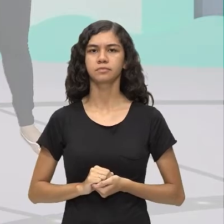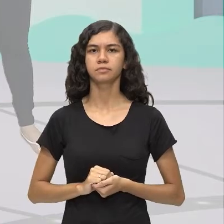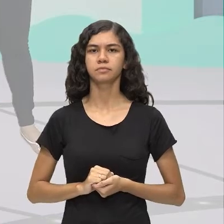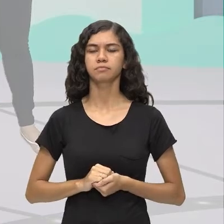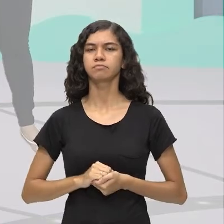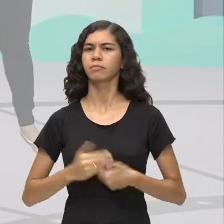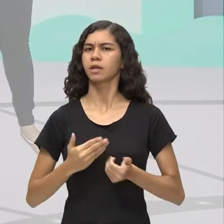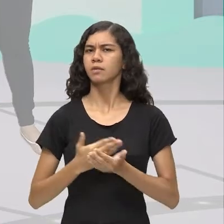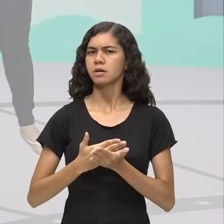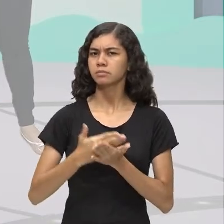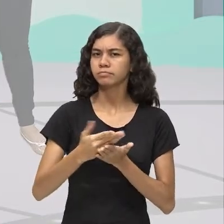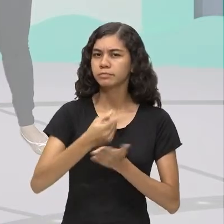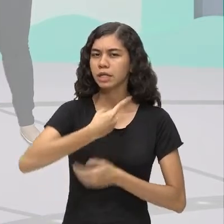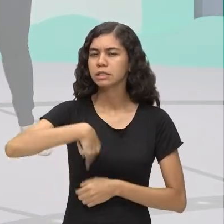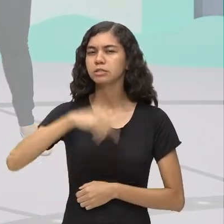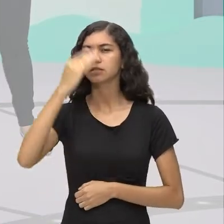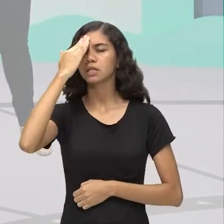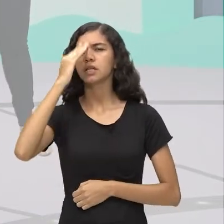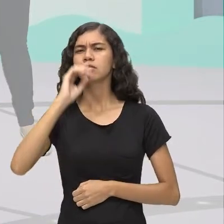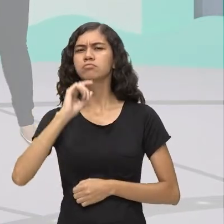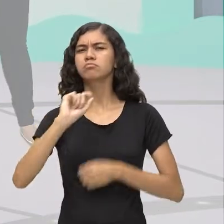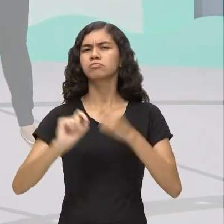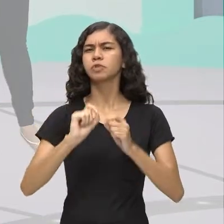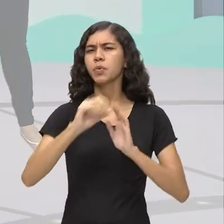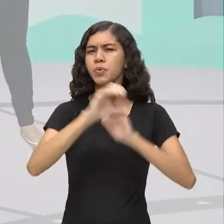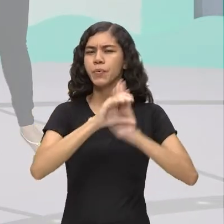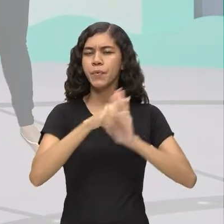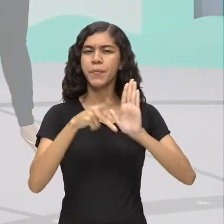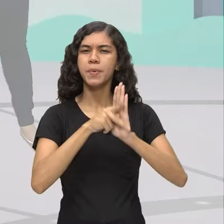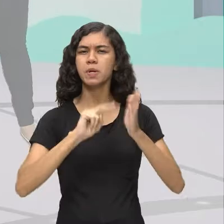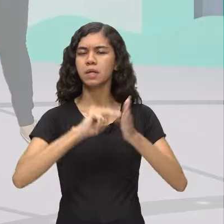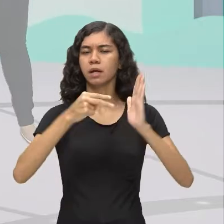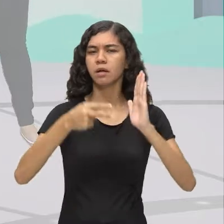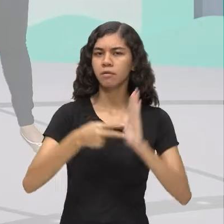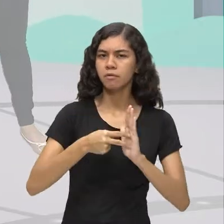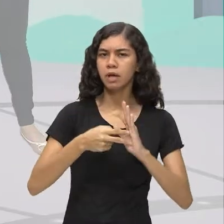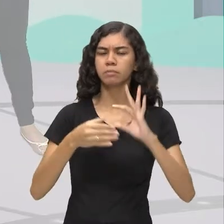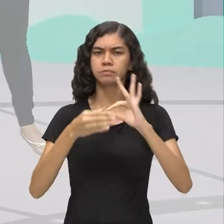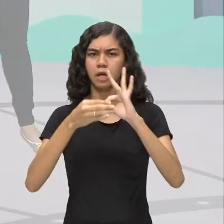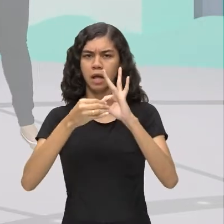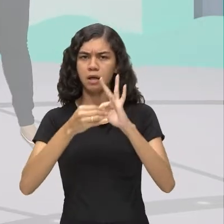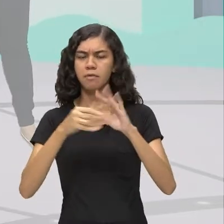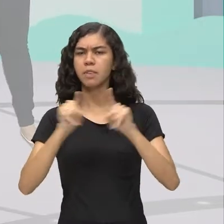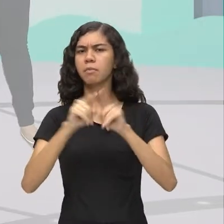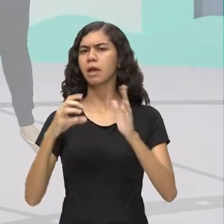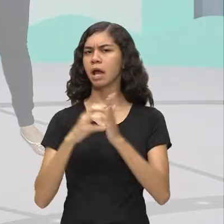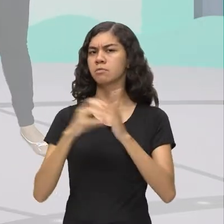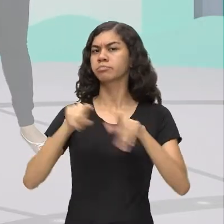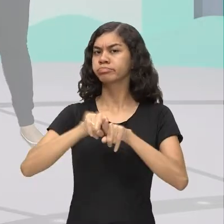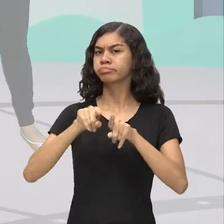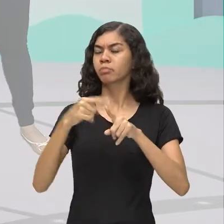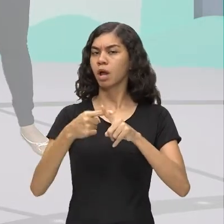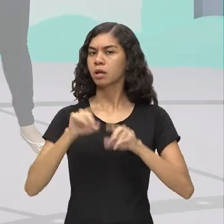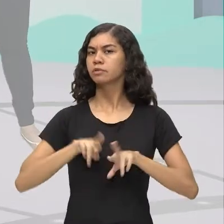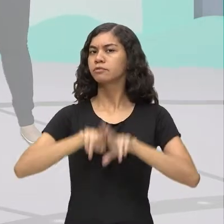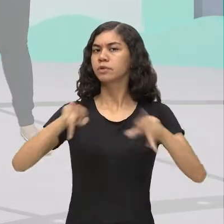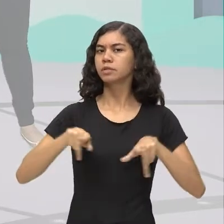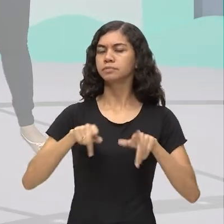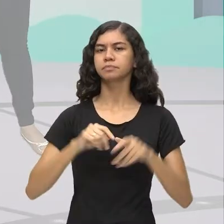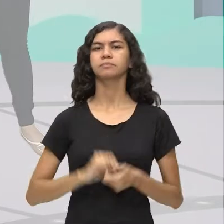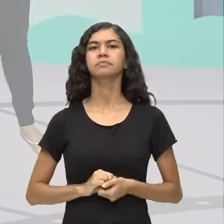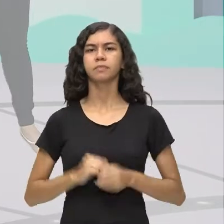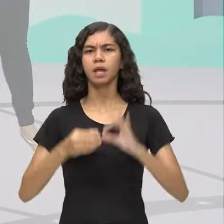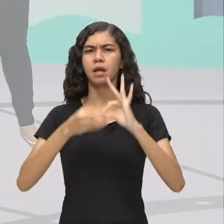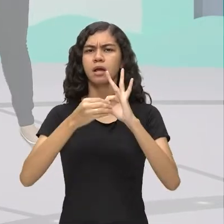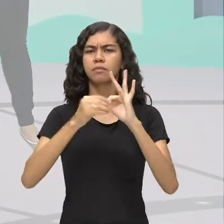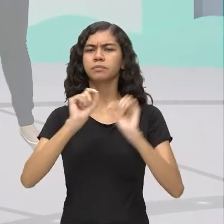o que significa HIV e o que significa AIDS, porque eles não são a mesma coisa. HIV, ele vai ser o